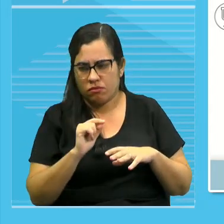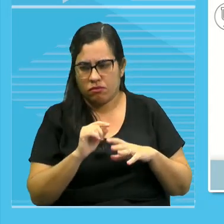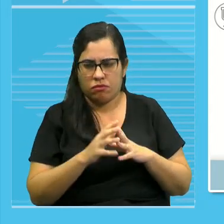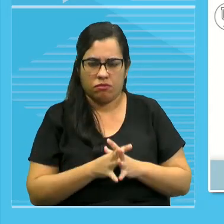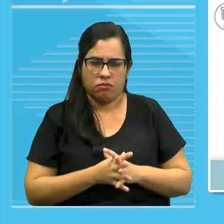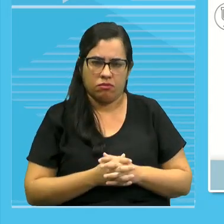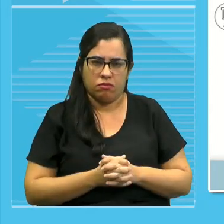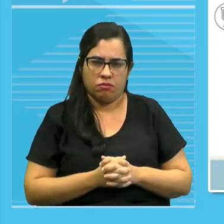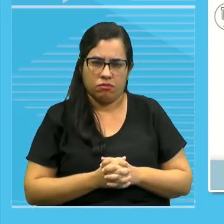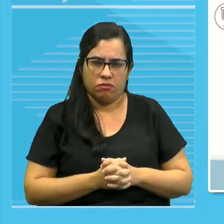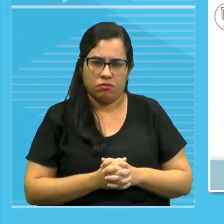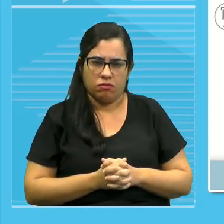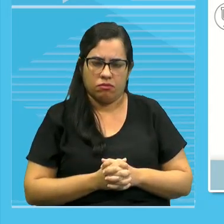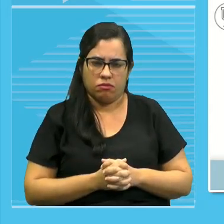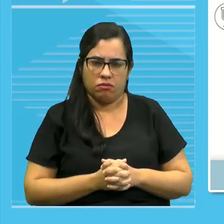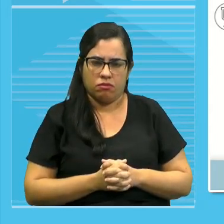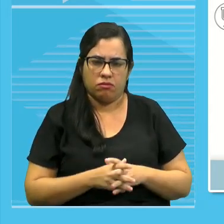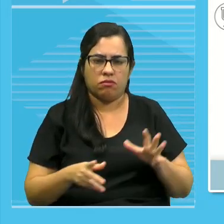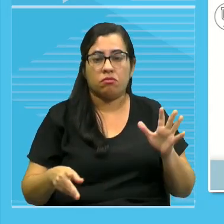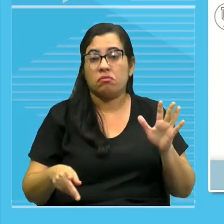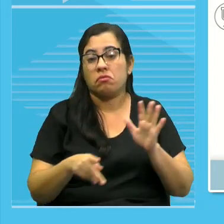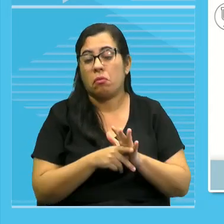ser reciclagem